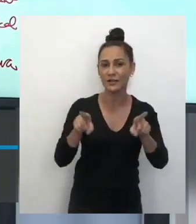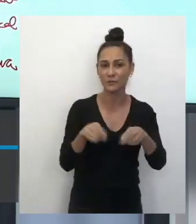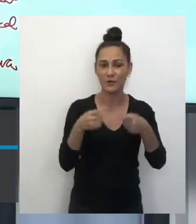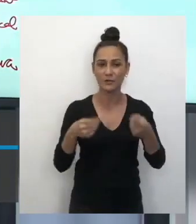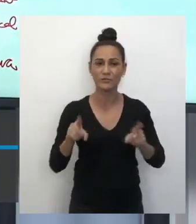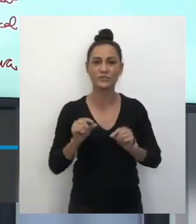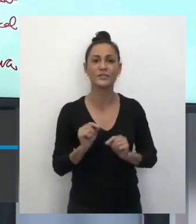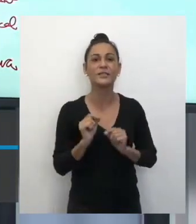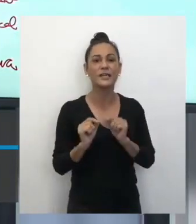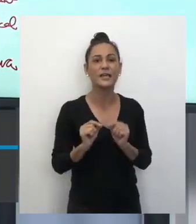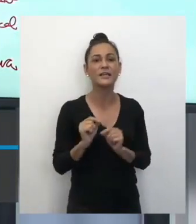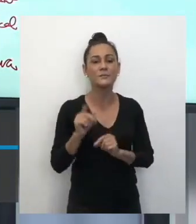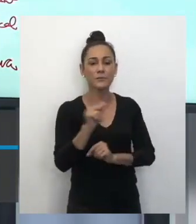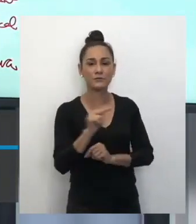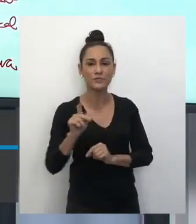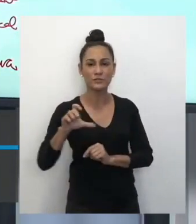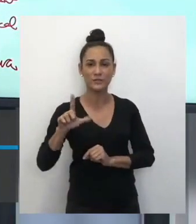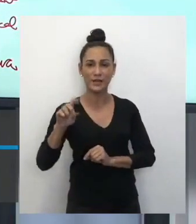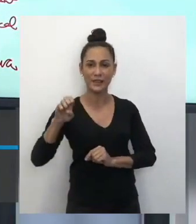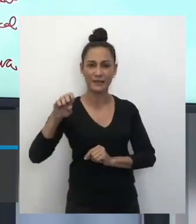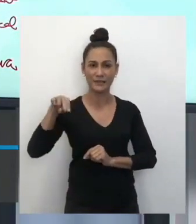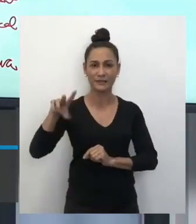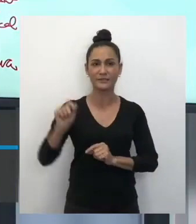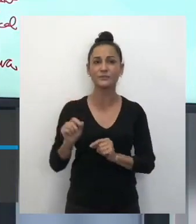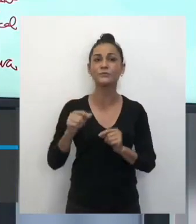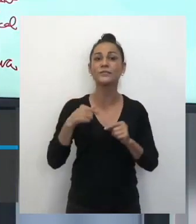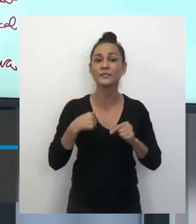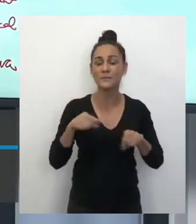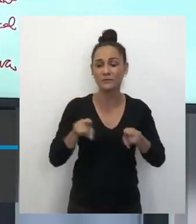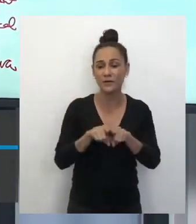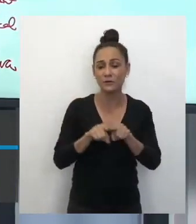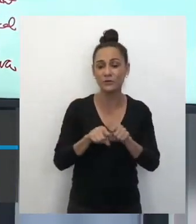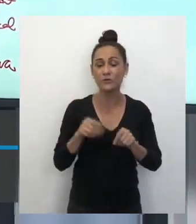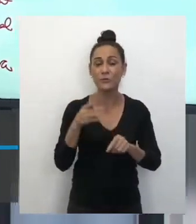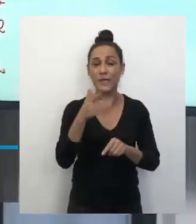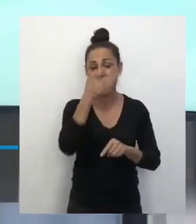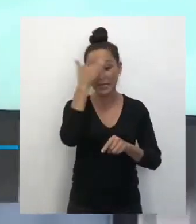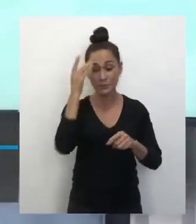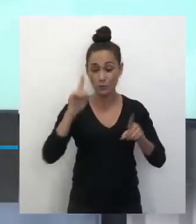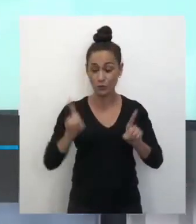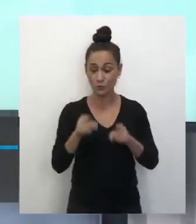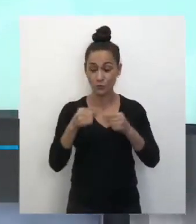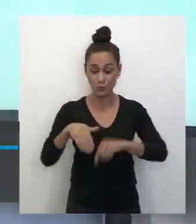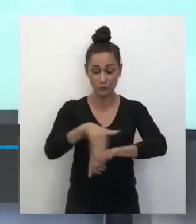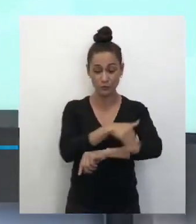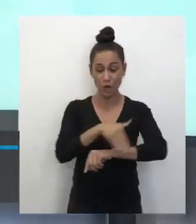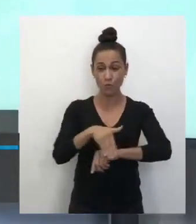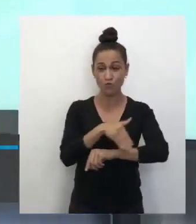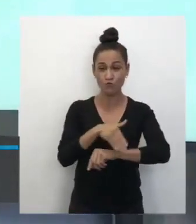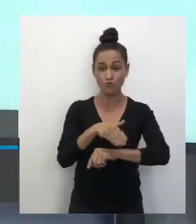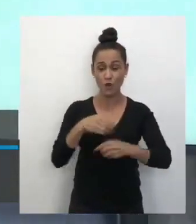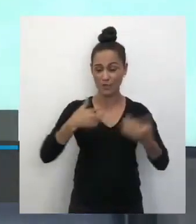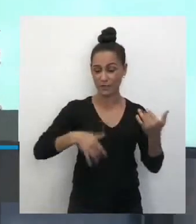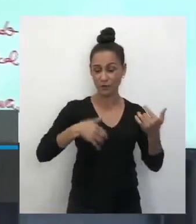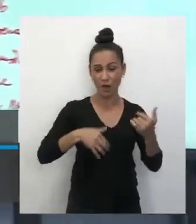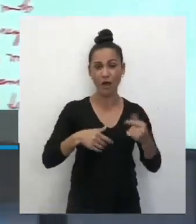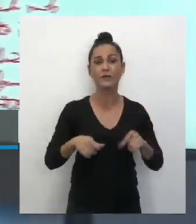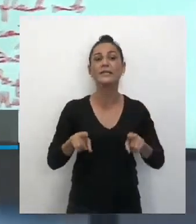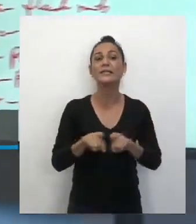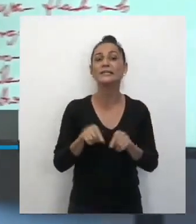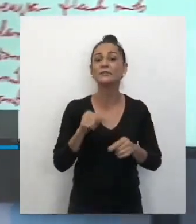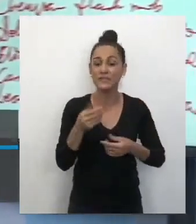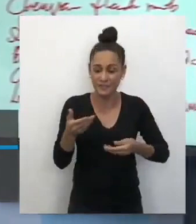performances e o professor Leandro, os músicos de rua. Muito bem, gente, eu tô vendo que vocês estão afinadinhos nessa questão